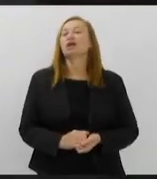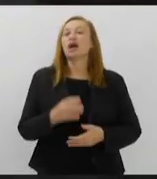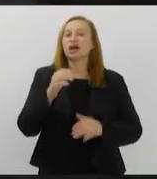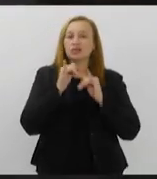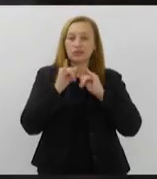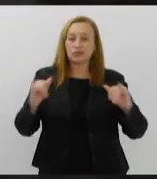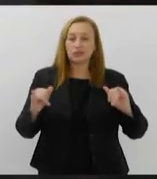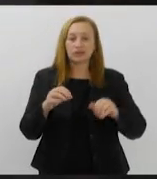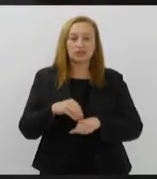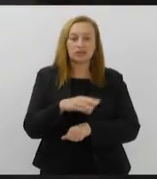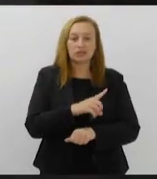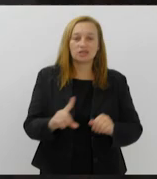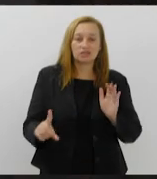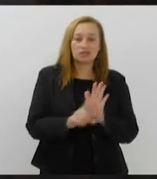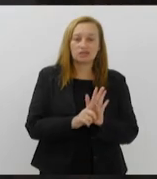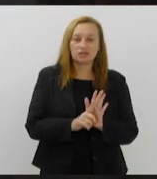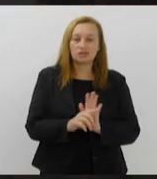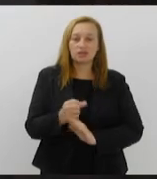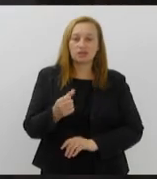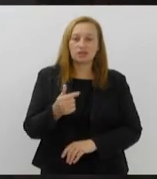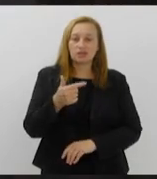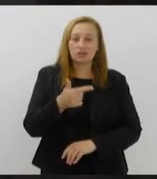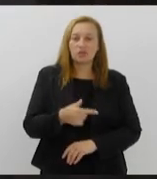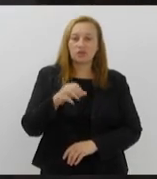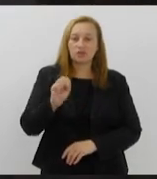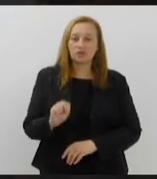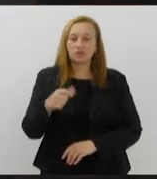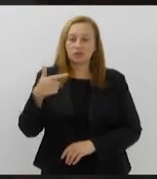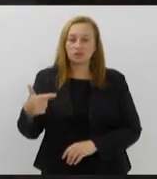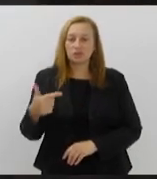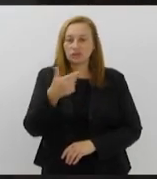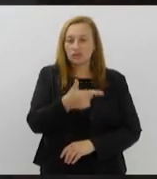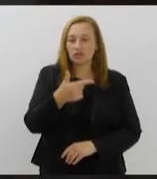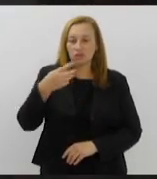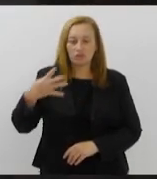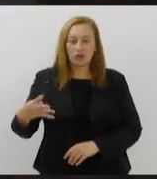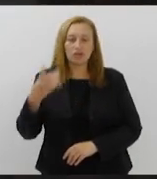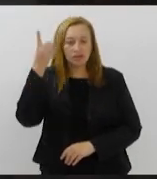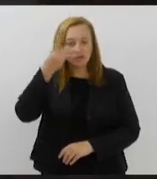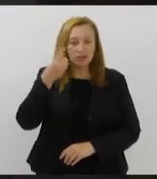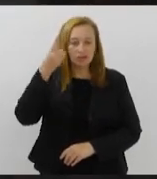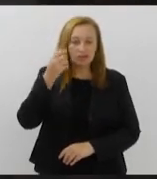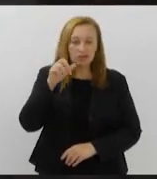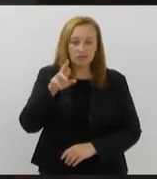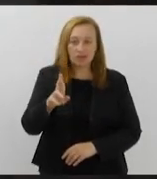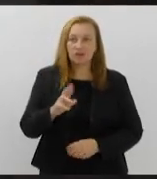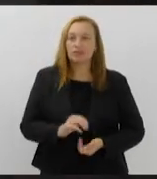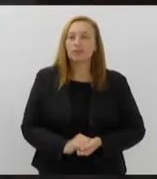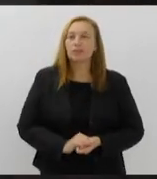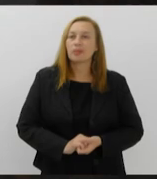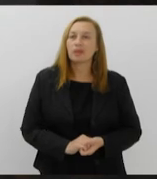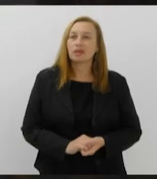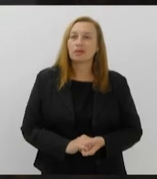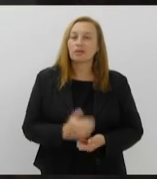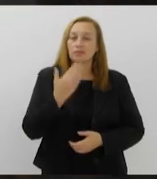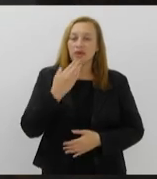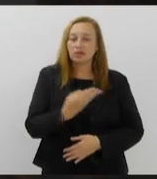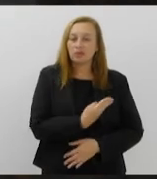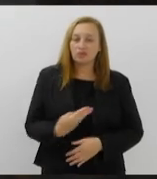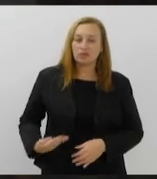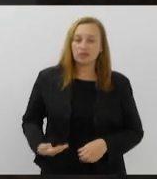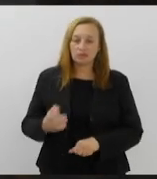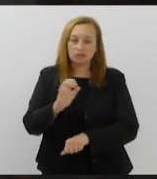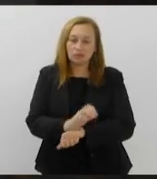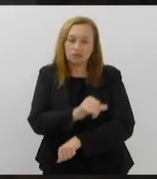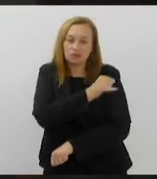Anuncio, indicação legislativa número 282 de 24, de autoria do deputado Rosenberg Reis, que solicita ao excelentíssimo